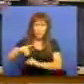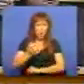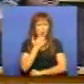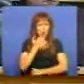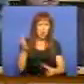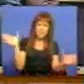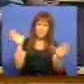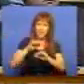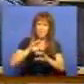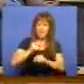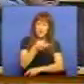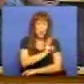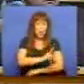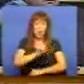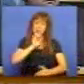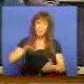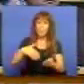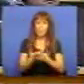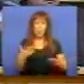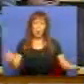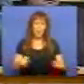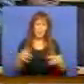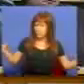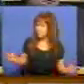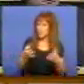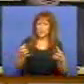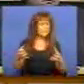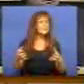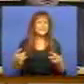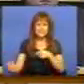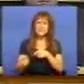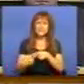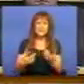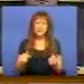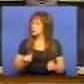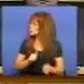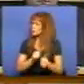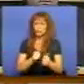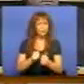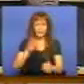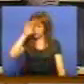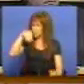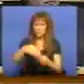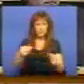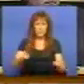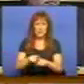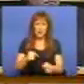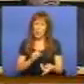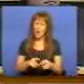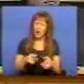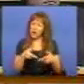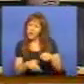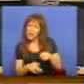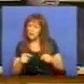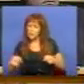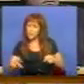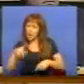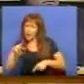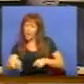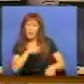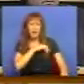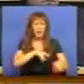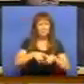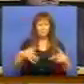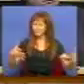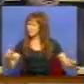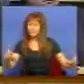rigorosa daquilo que possa vir a ser um conflito de interesses. Não acompanharemos a solução de intermitência na função de deputado,